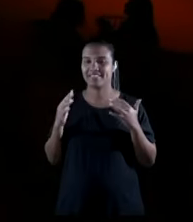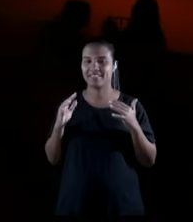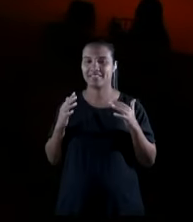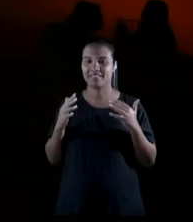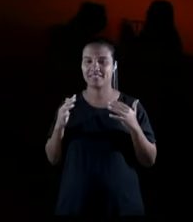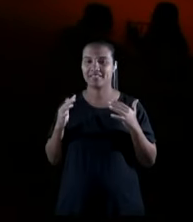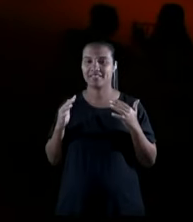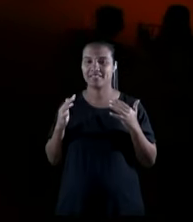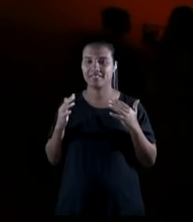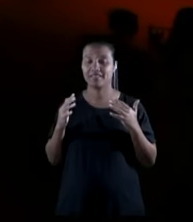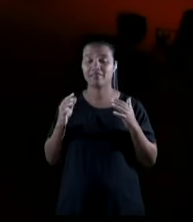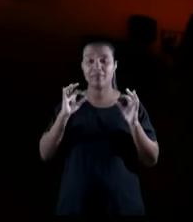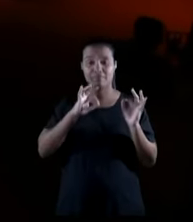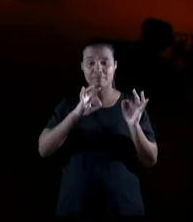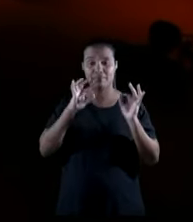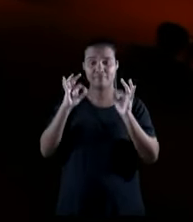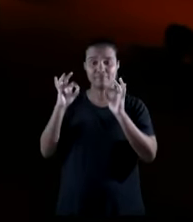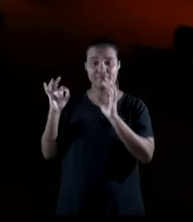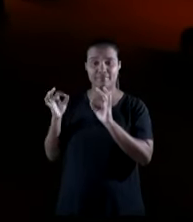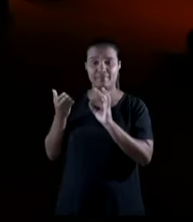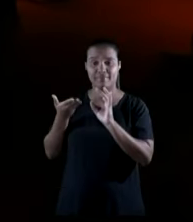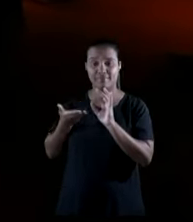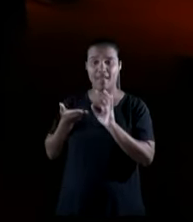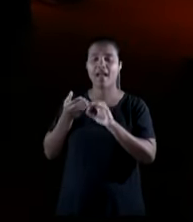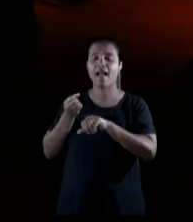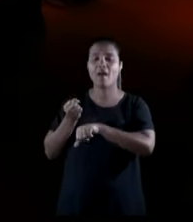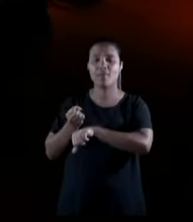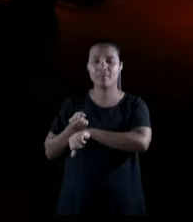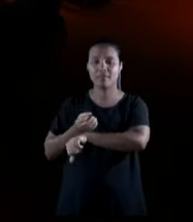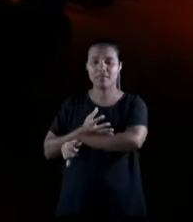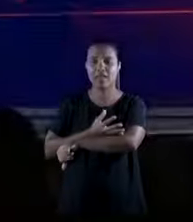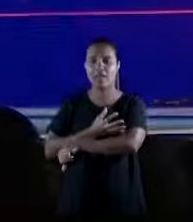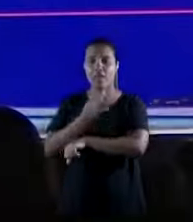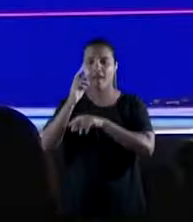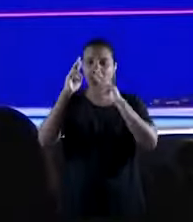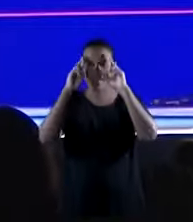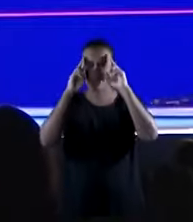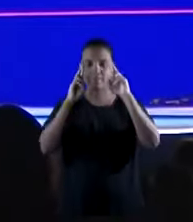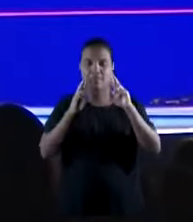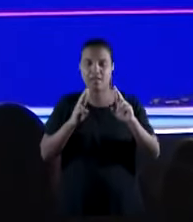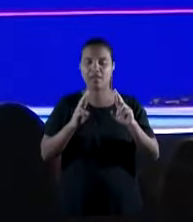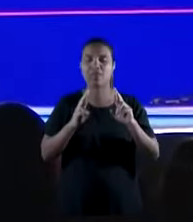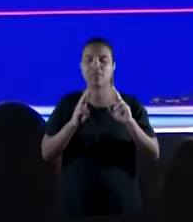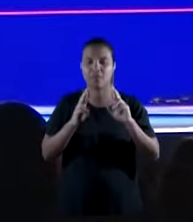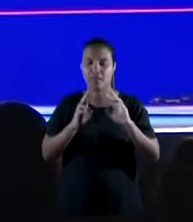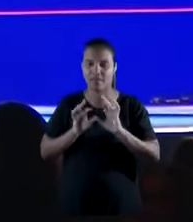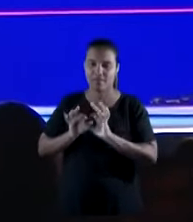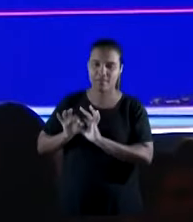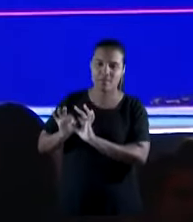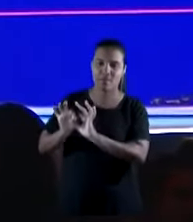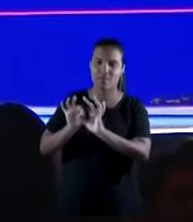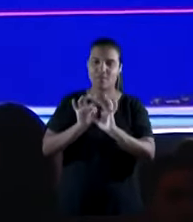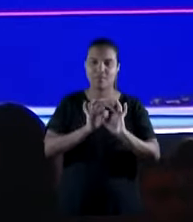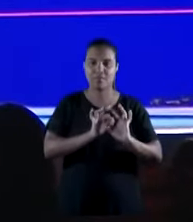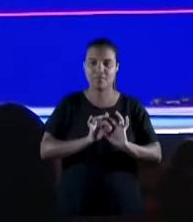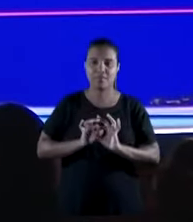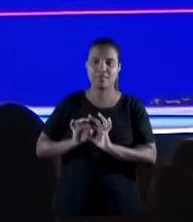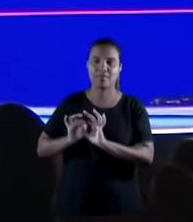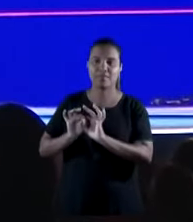São cenas como essas, de emoção, respeito e harmonia, que queremos ver no futebol